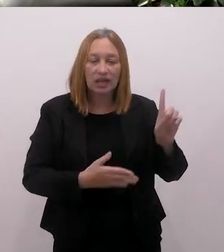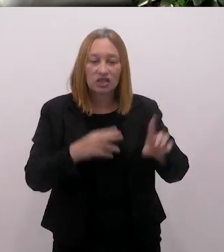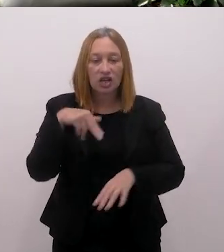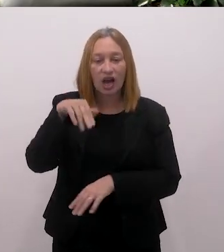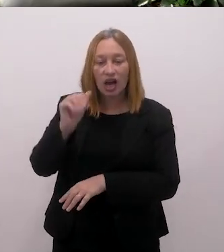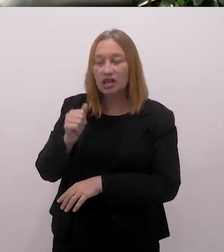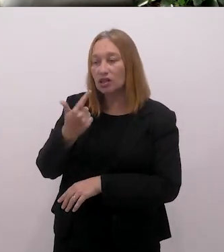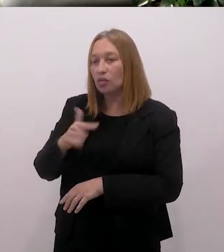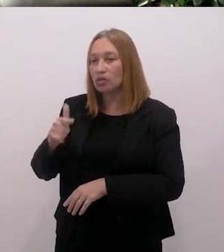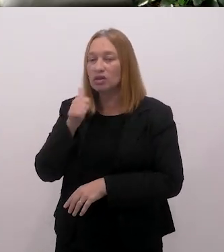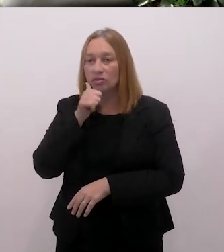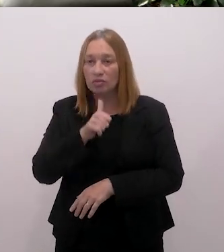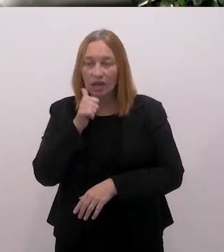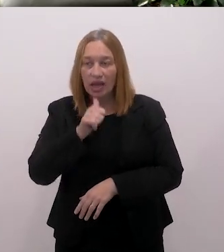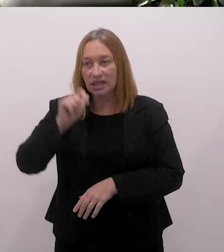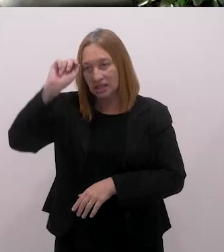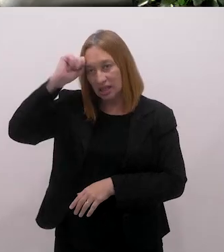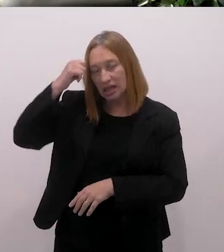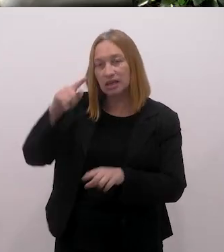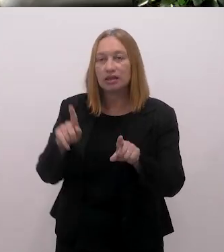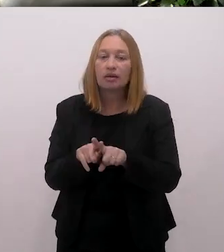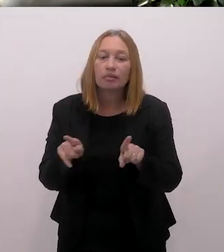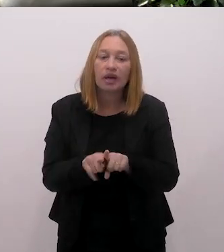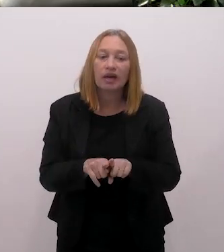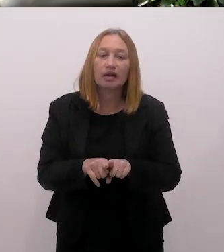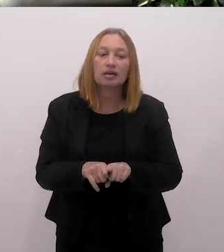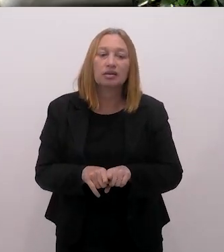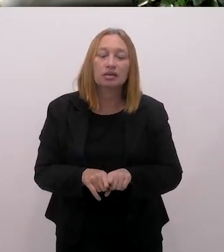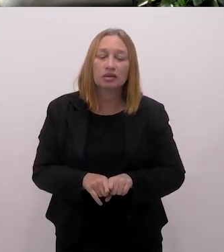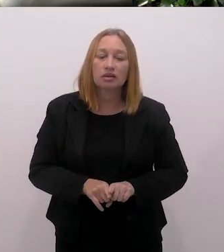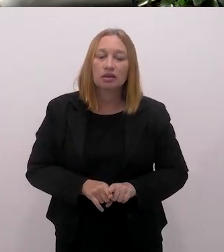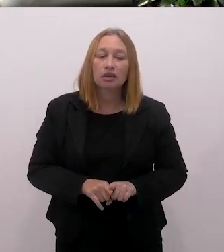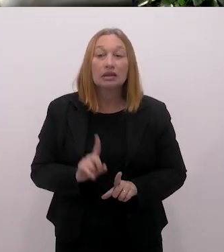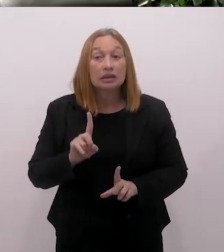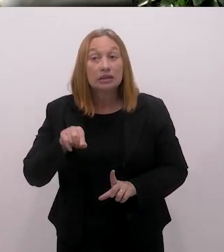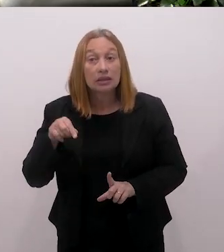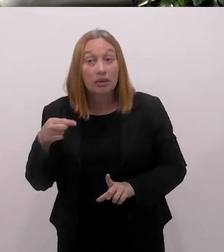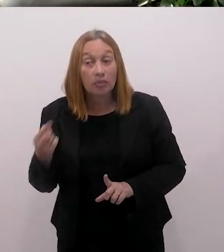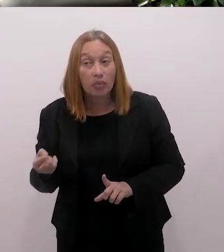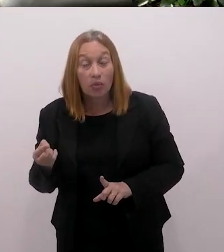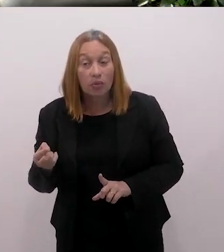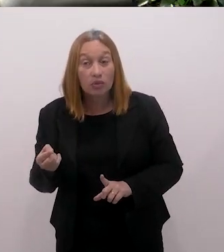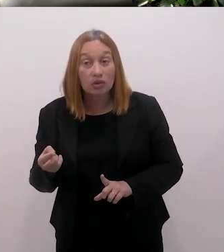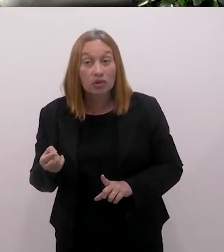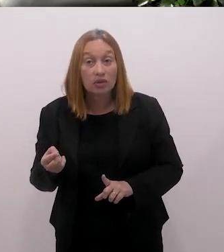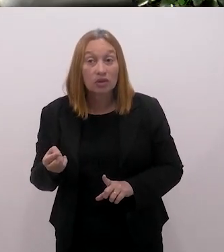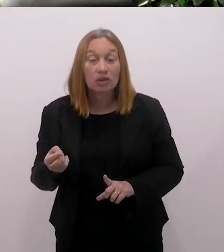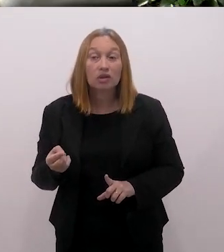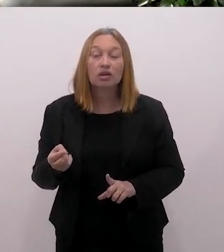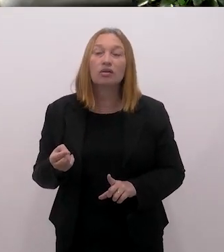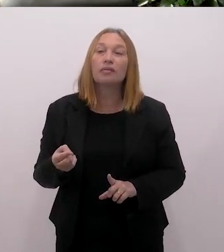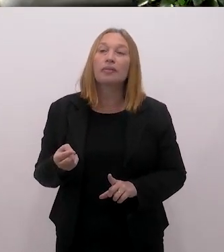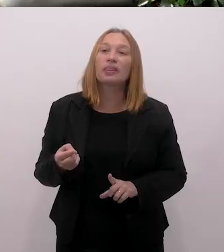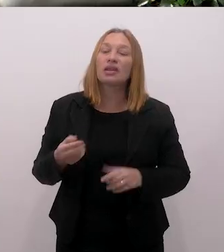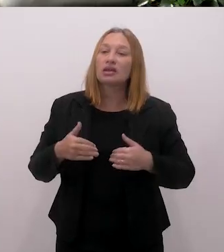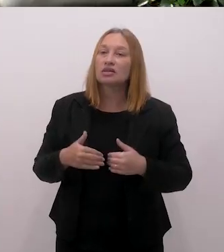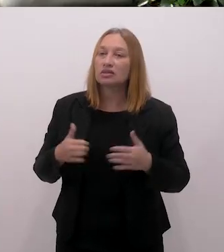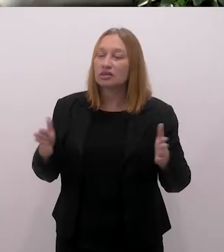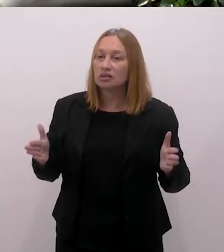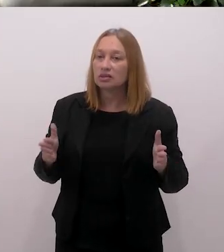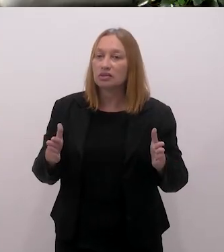Ana e outras mulheres também que se destacaram, mulheres negras. E depois a gente